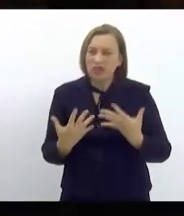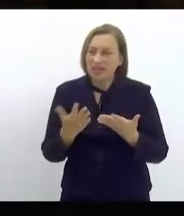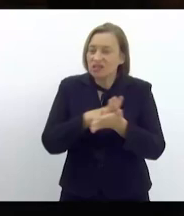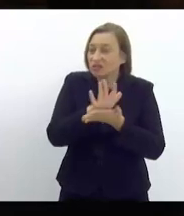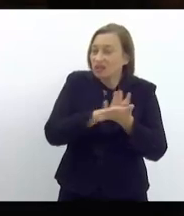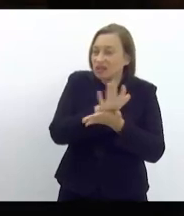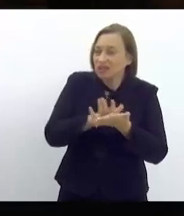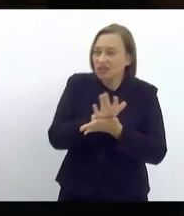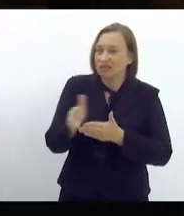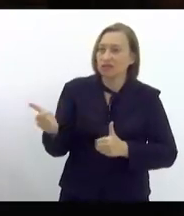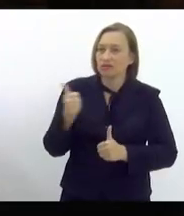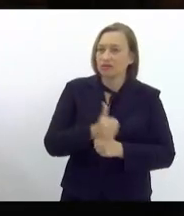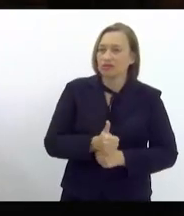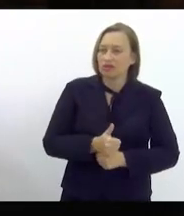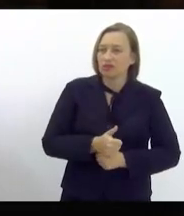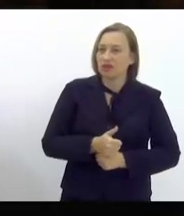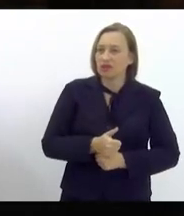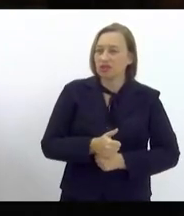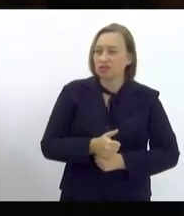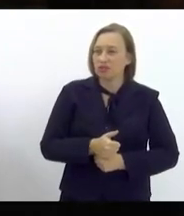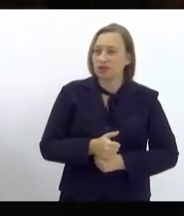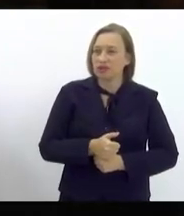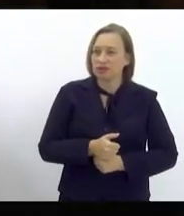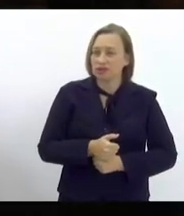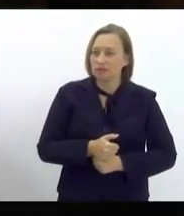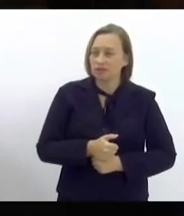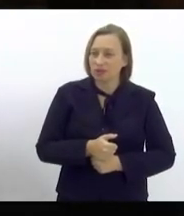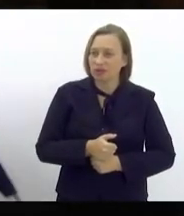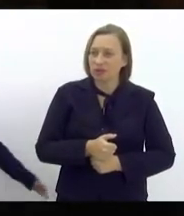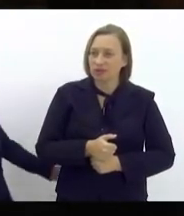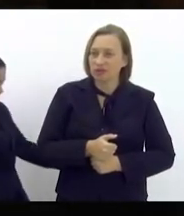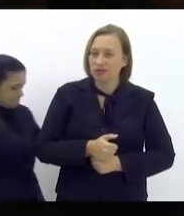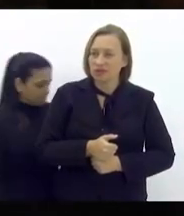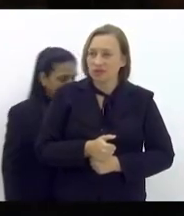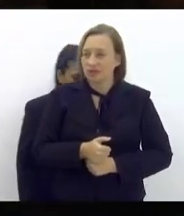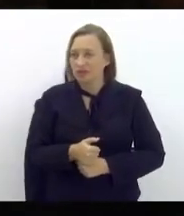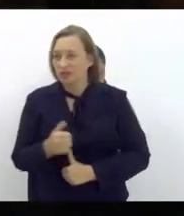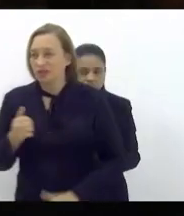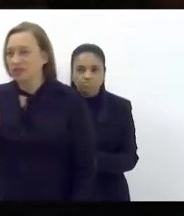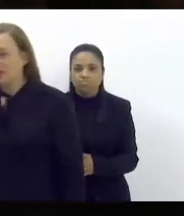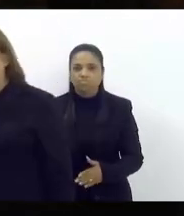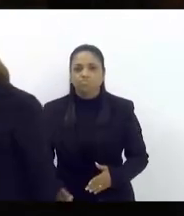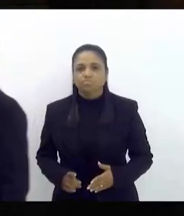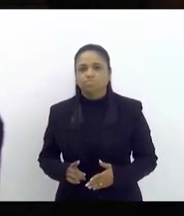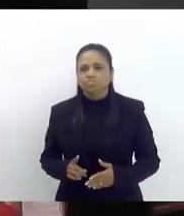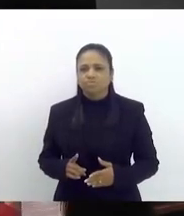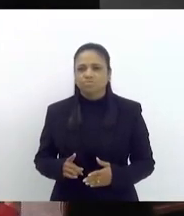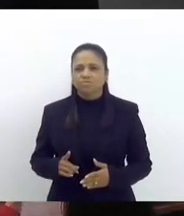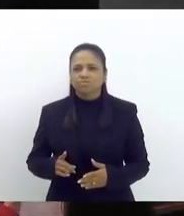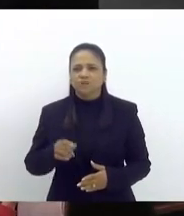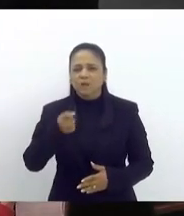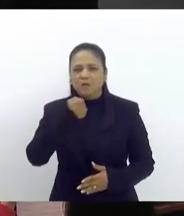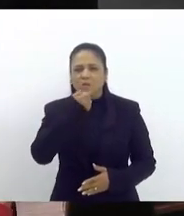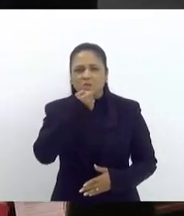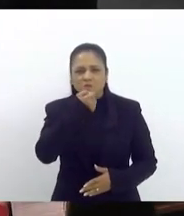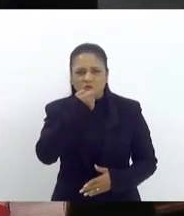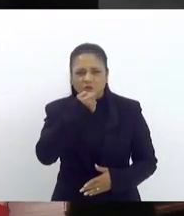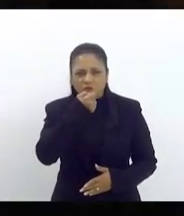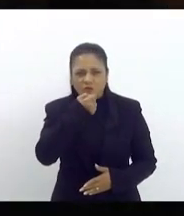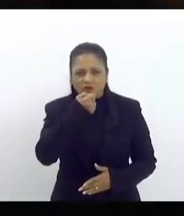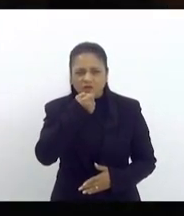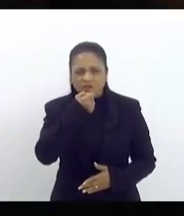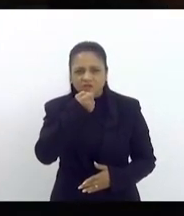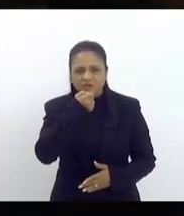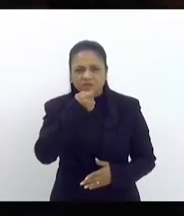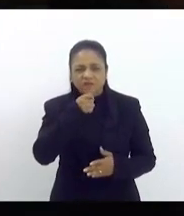extremamente está intervindo aqui senhor presidente acho que está ouvindo está ligado o microfone alguém está com o